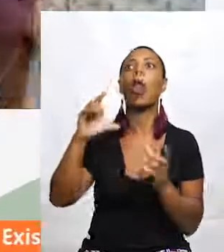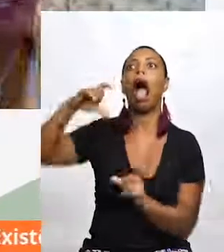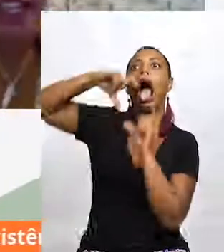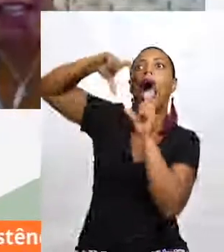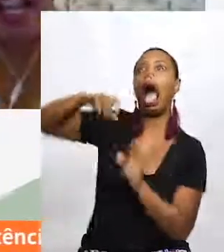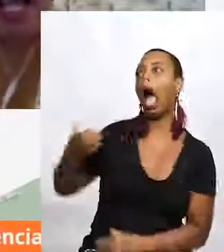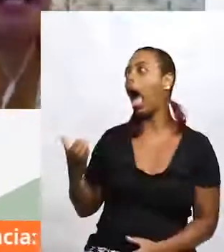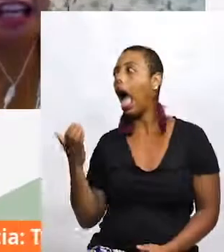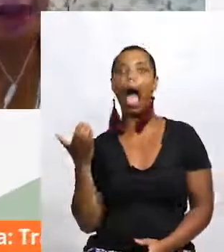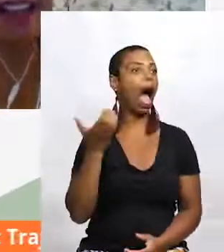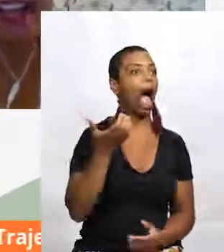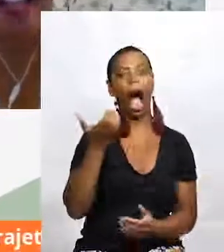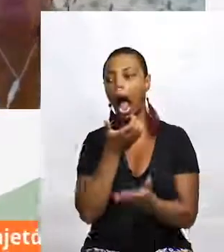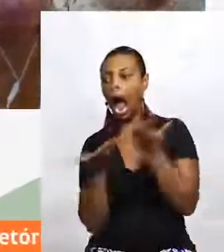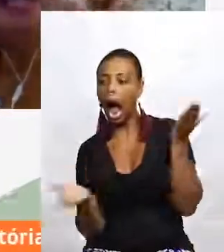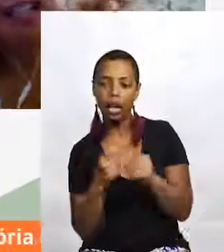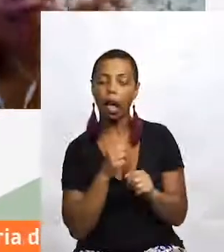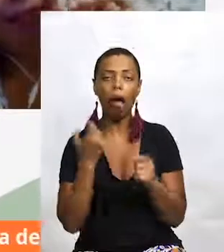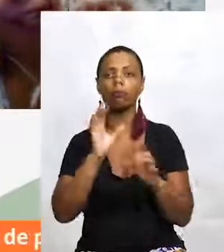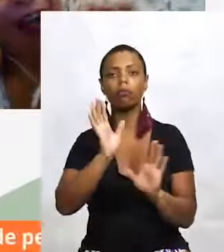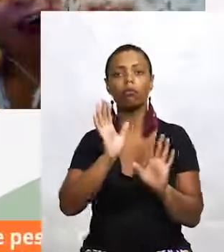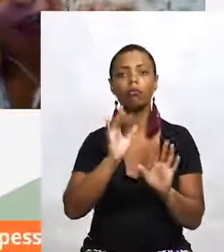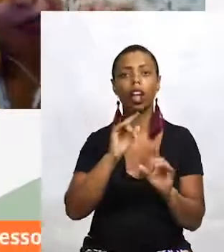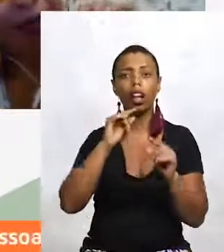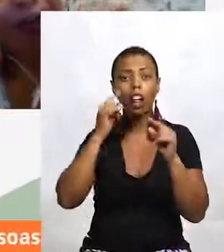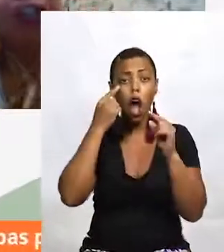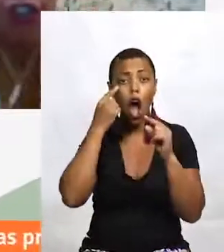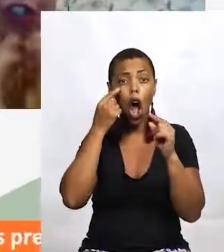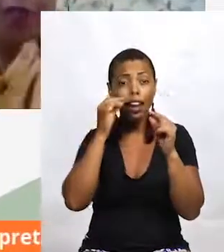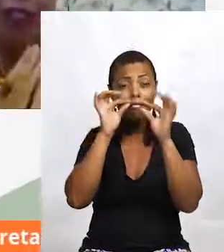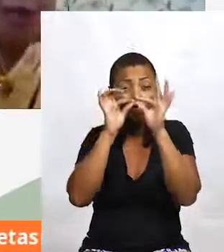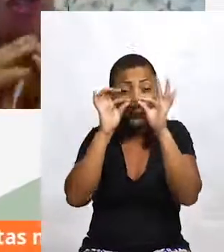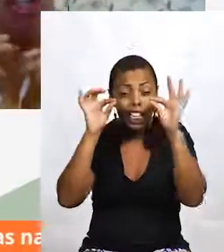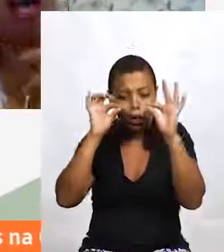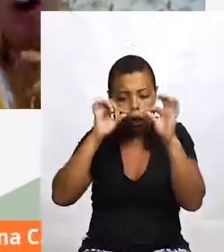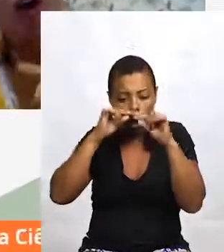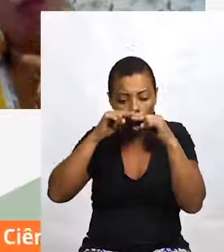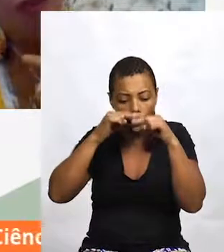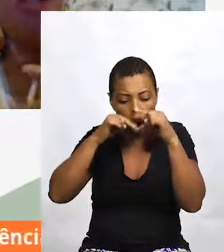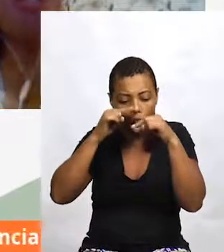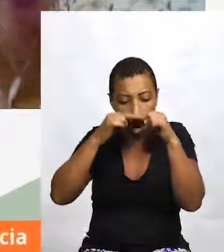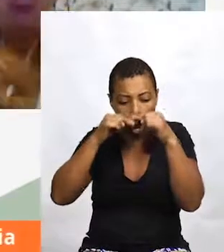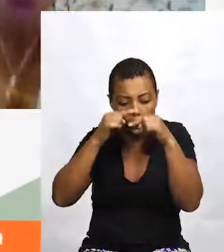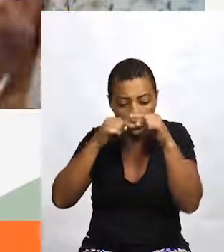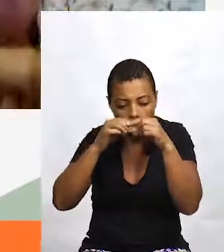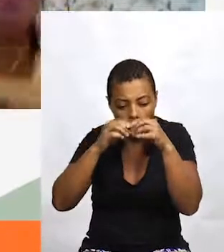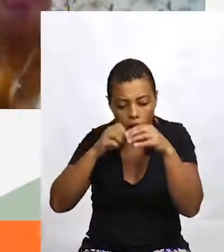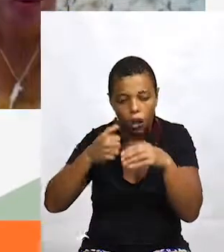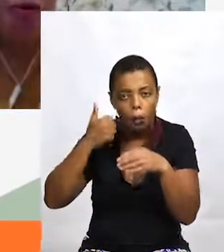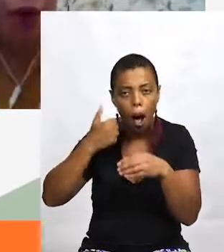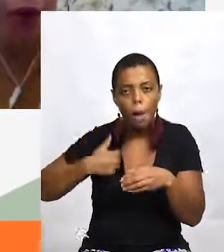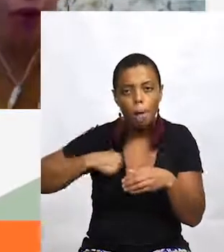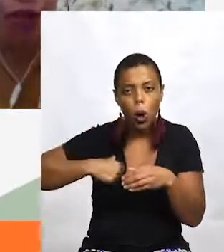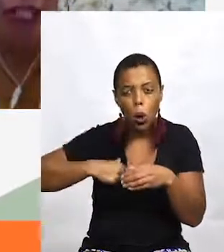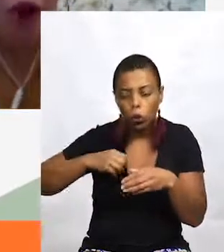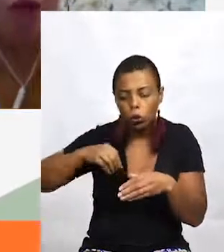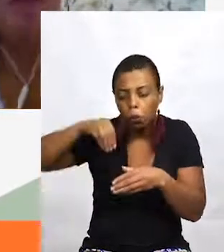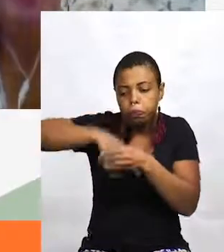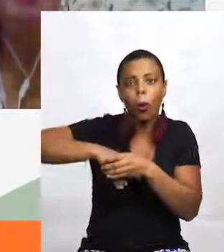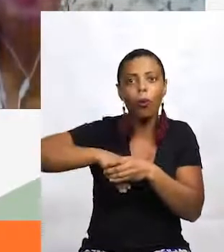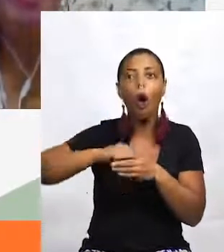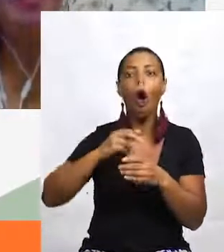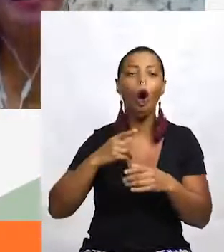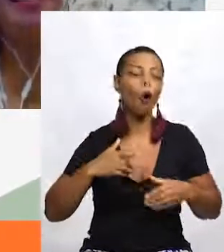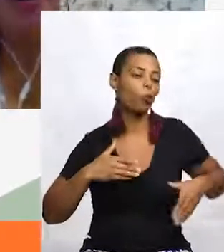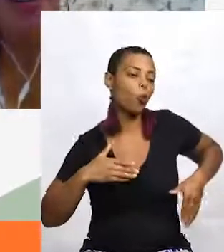para cá e para cá, perder, deixar cair, quebrar a tela, não. Você pega e enrola bem bonitinho e põe na bolsinha. Ou para os meninos, dobra e põe no bolso, em